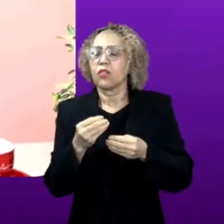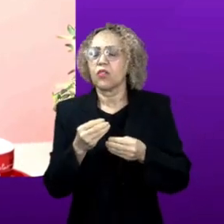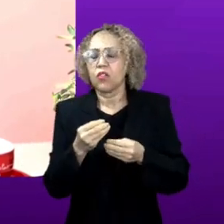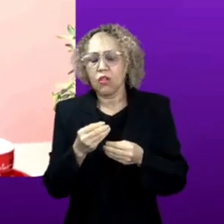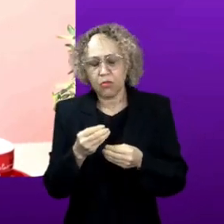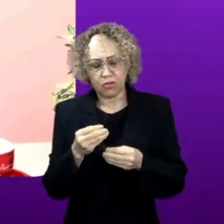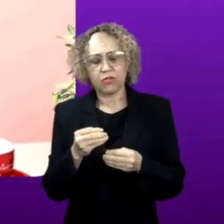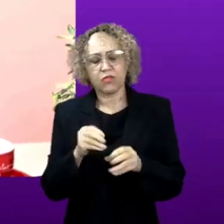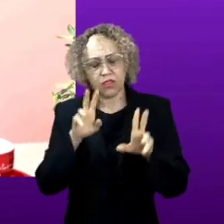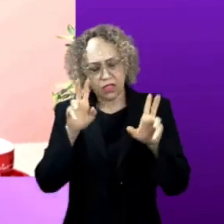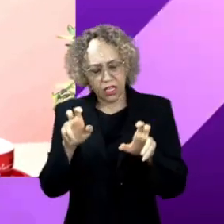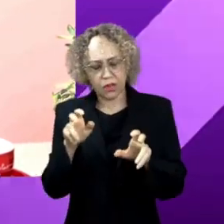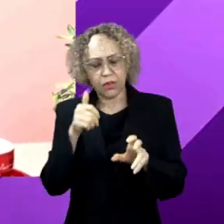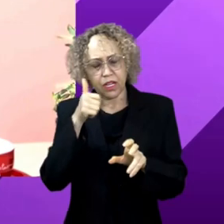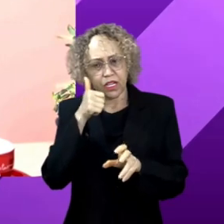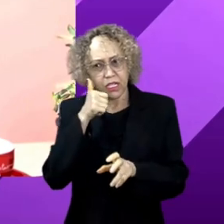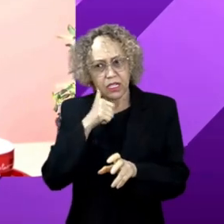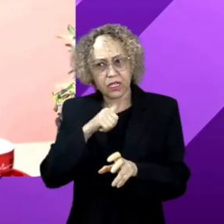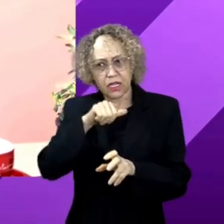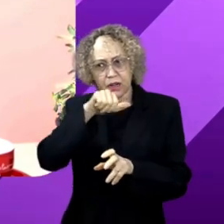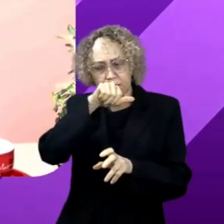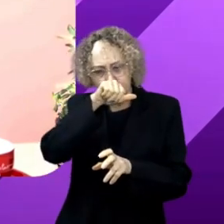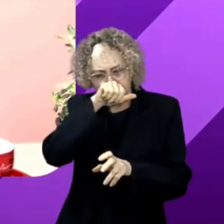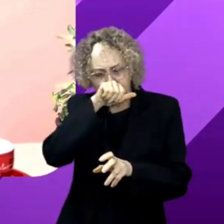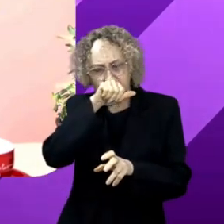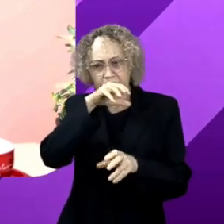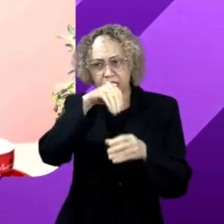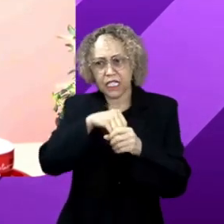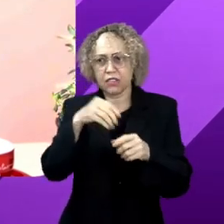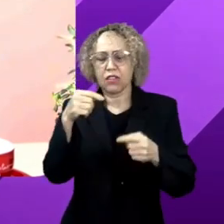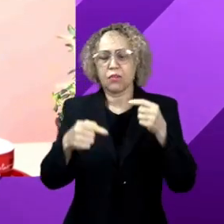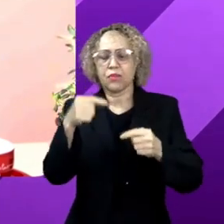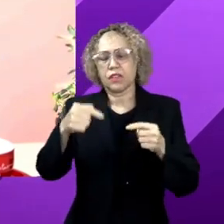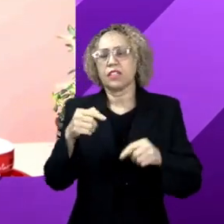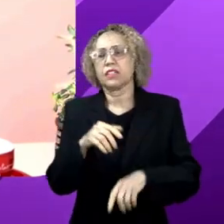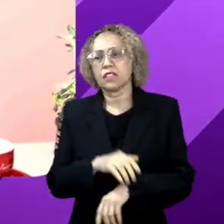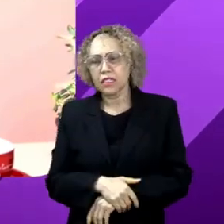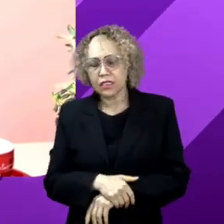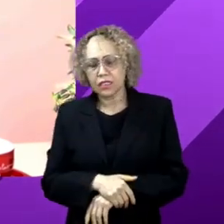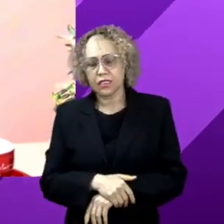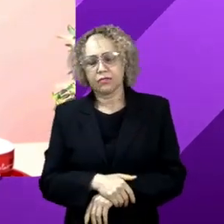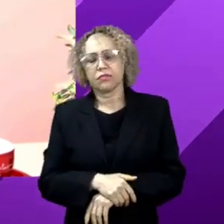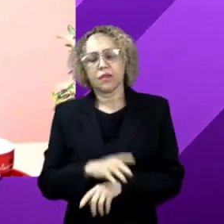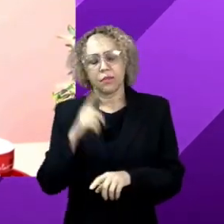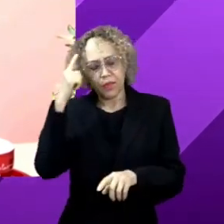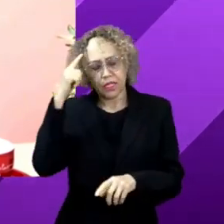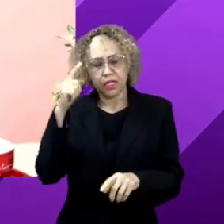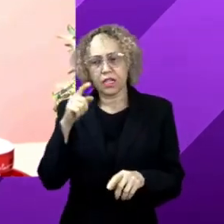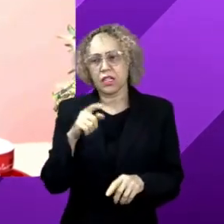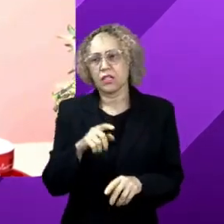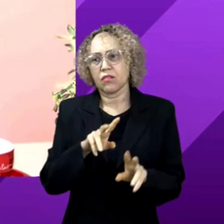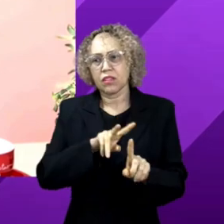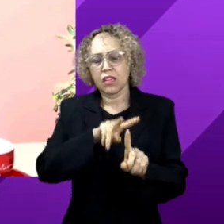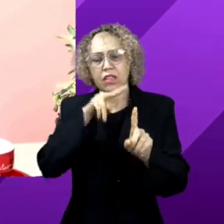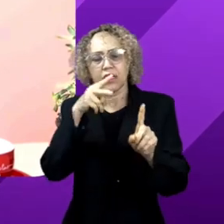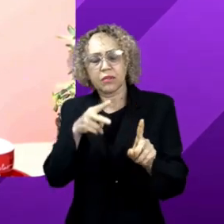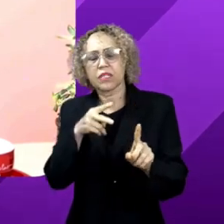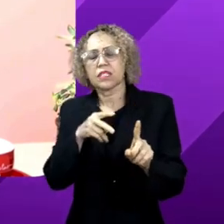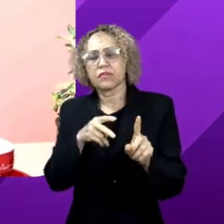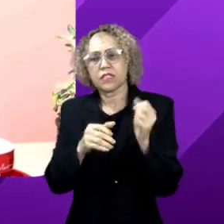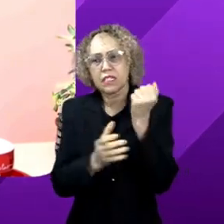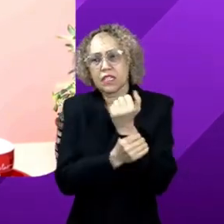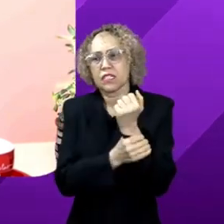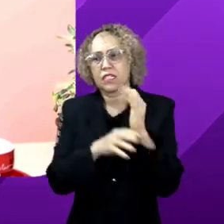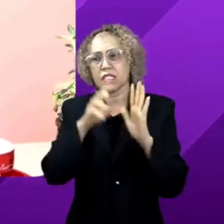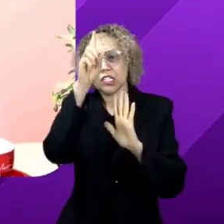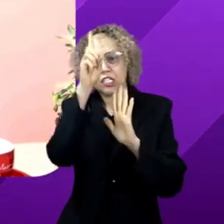política e socializar o cuidado, mas pensando nessa perspectiva de garantias de direitos para quem